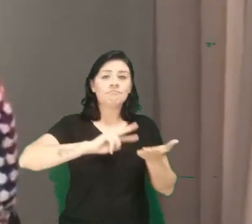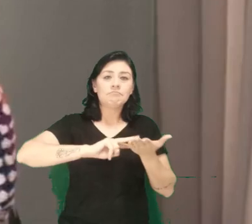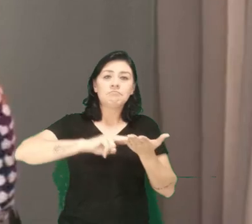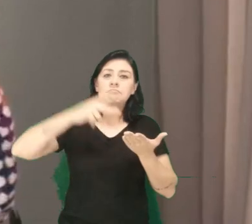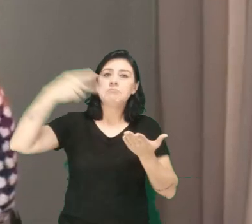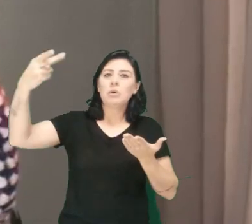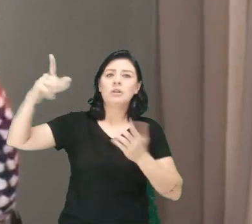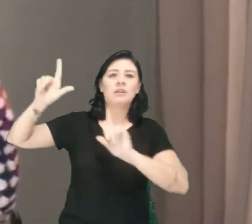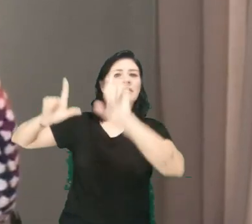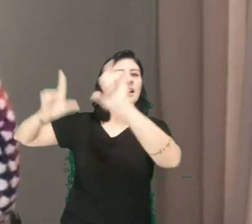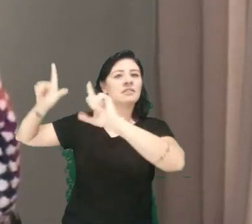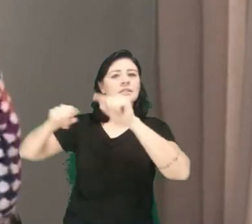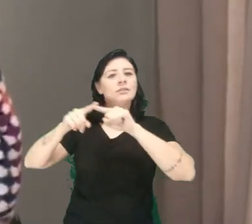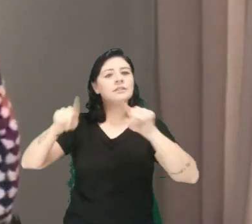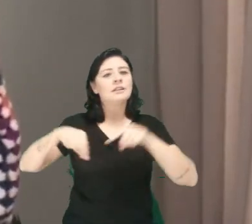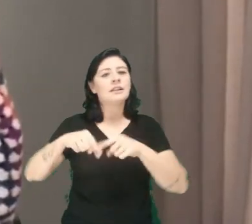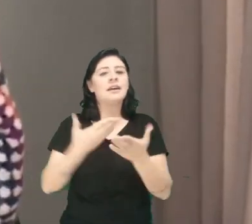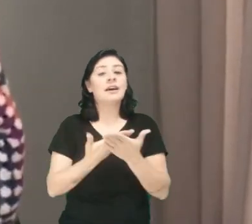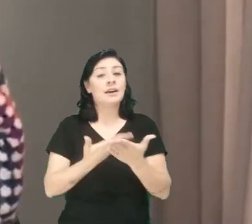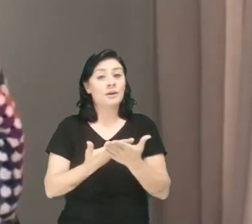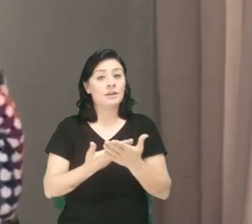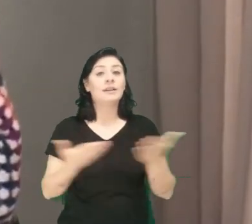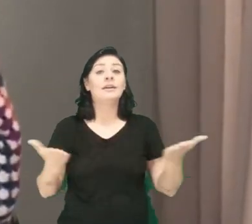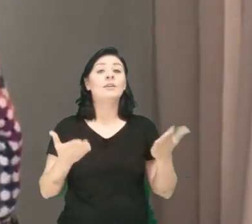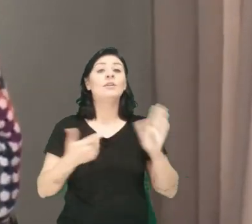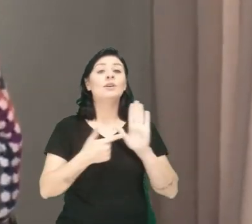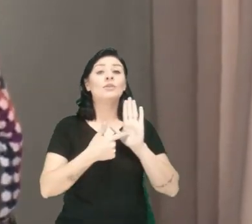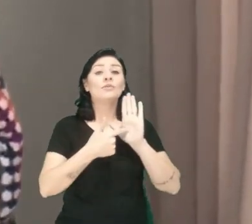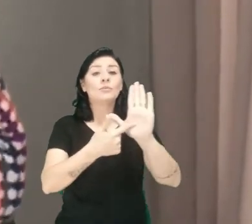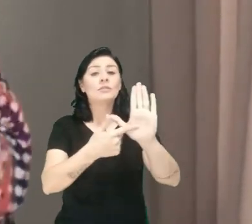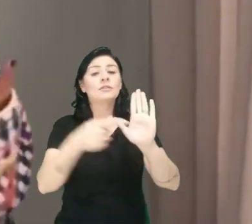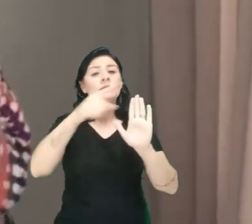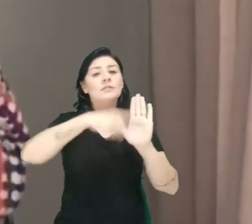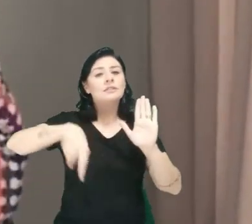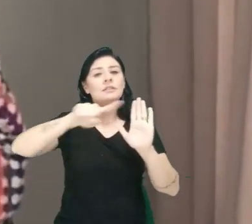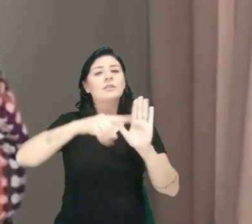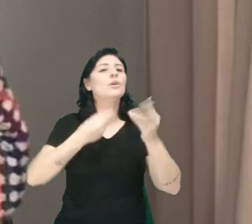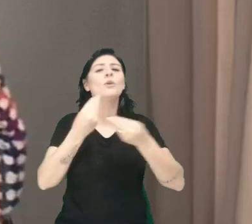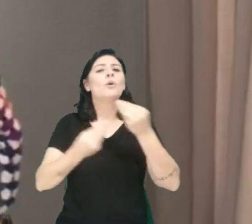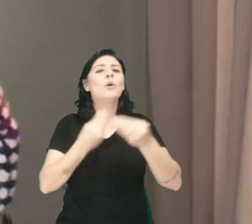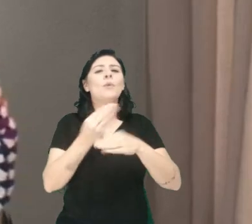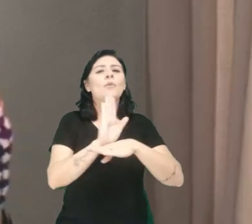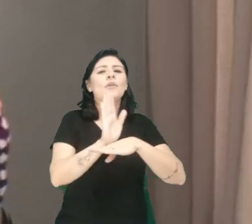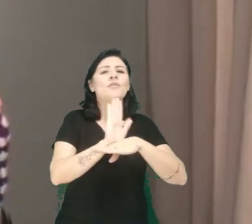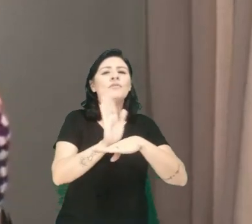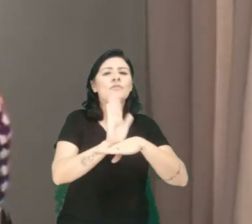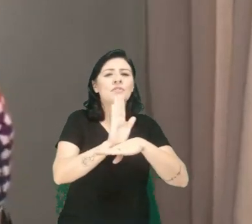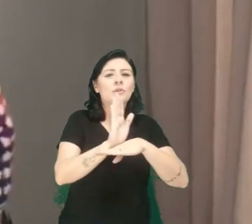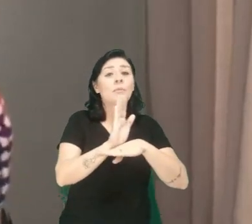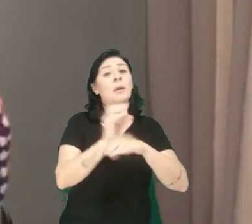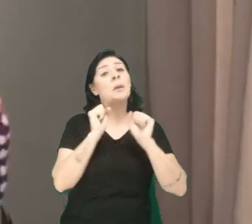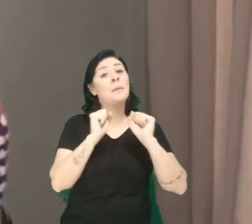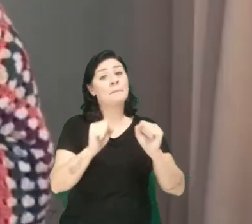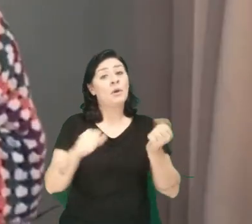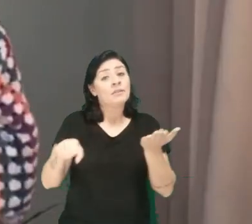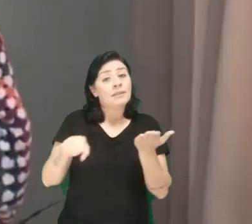sala de aula. Agora eu vou mostrar para vocês como fazer esse mesmo processo explicado no vídeo através de um cabo